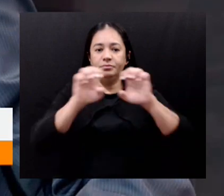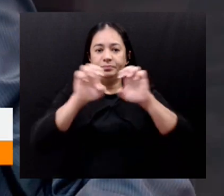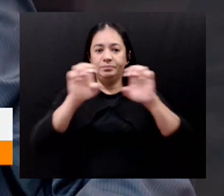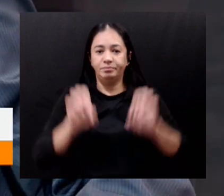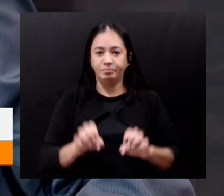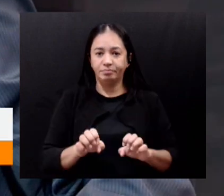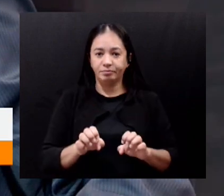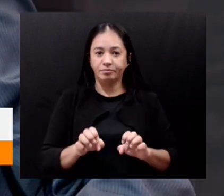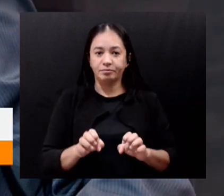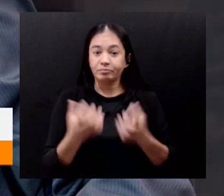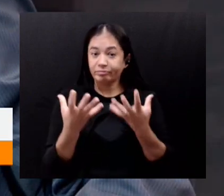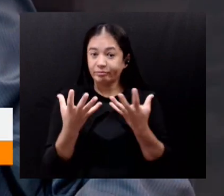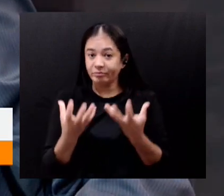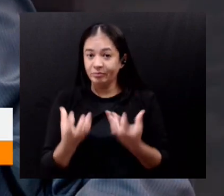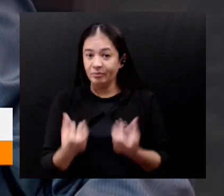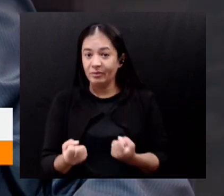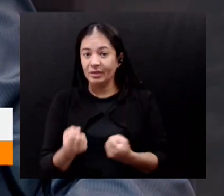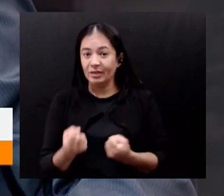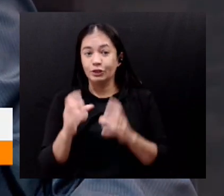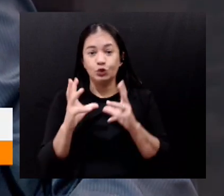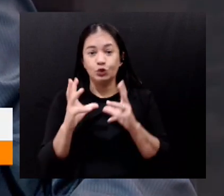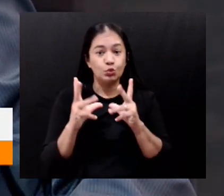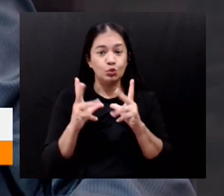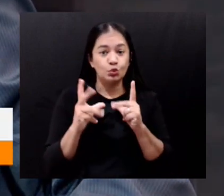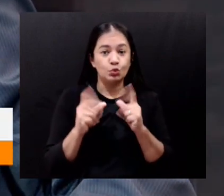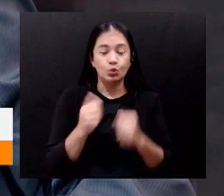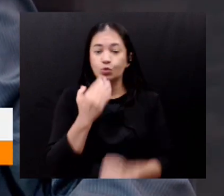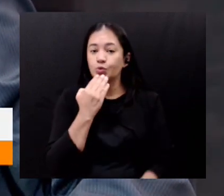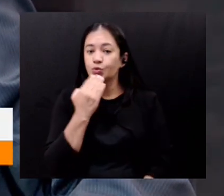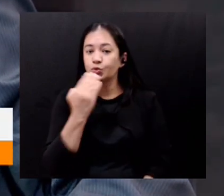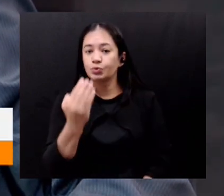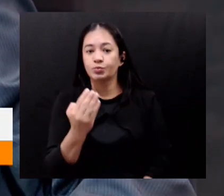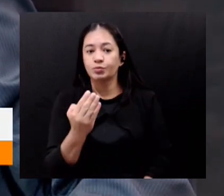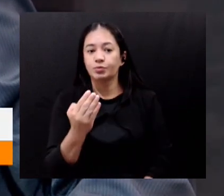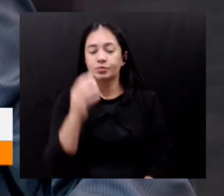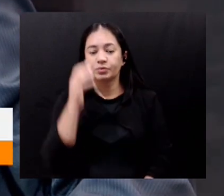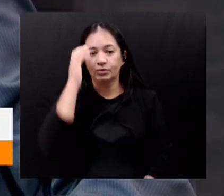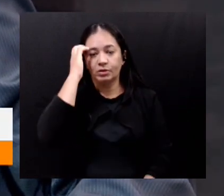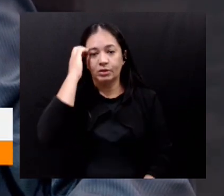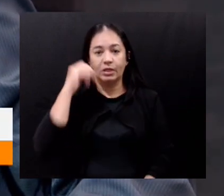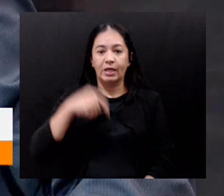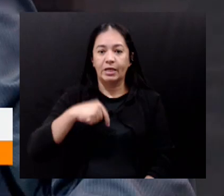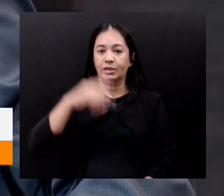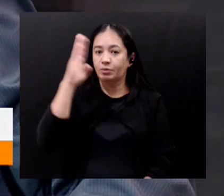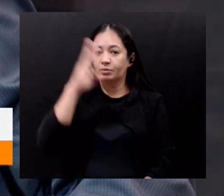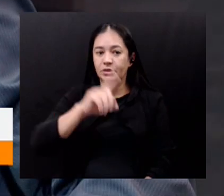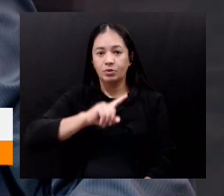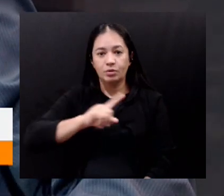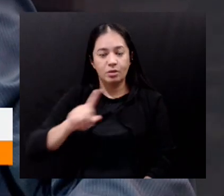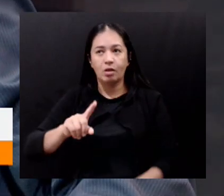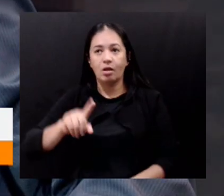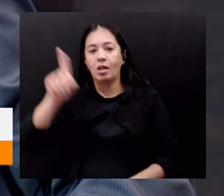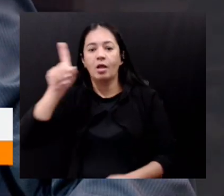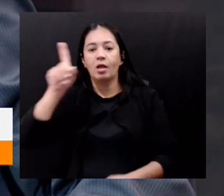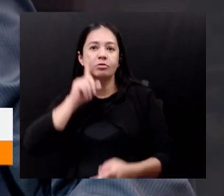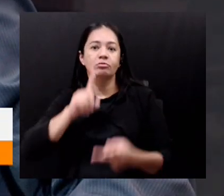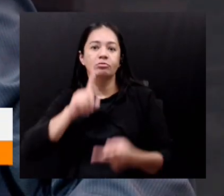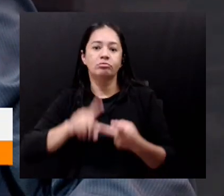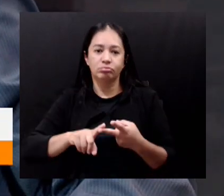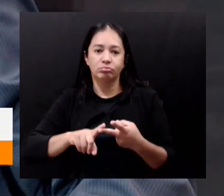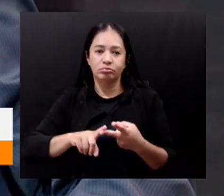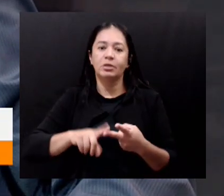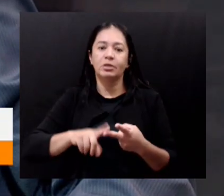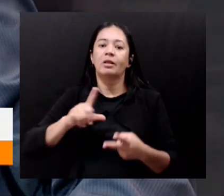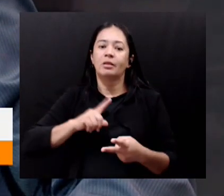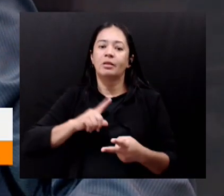os pedidos, e eu digo não só aqui no Brasil. Tenho notícia nos Estados Unidos de vários consulados que estão no mesmo